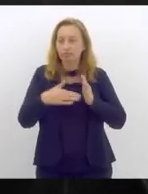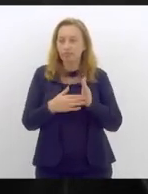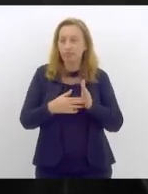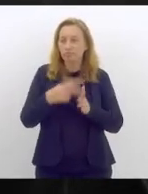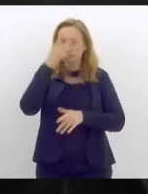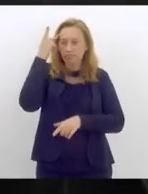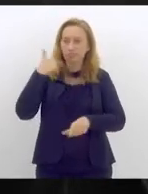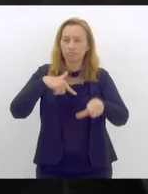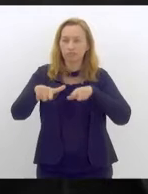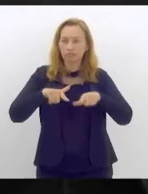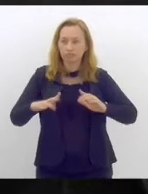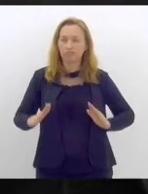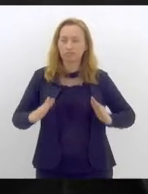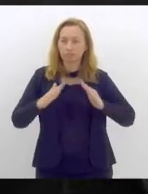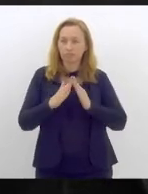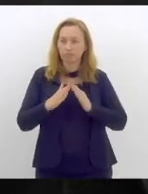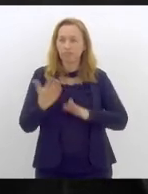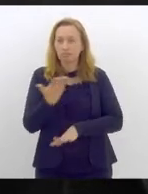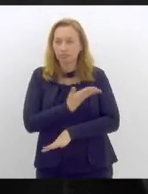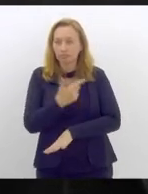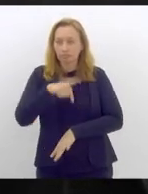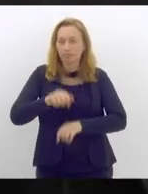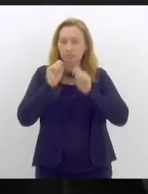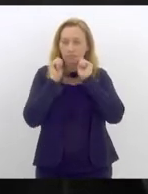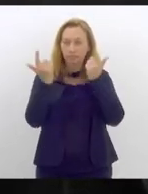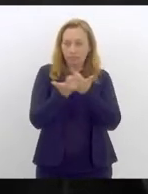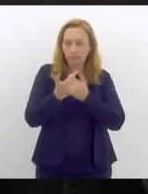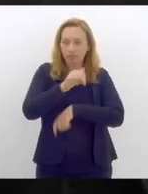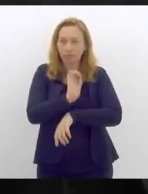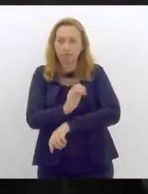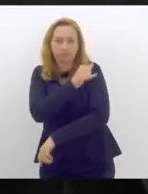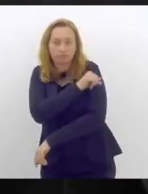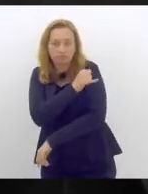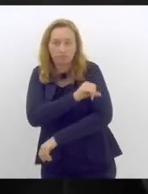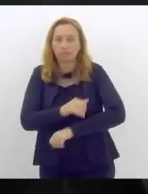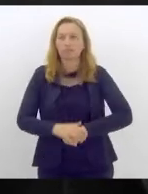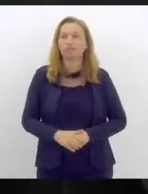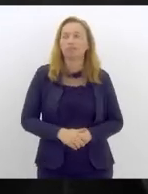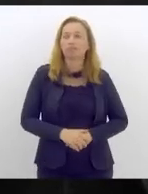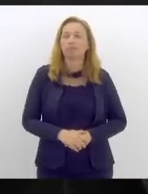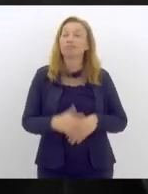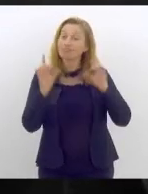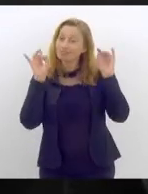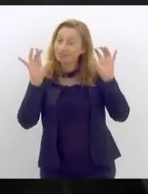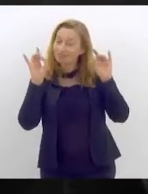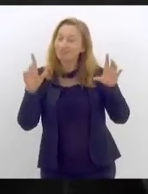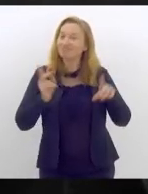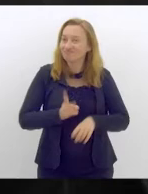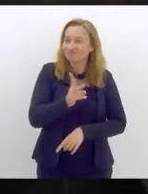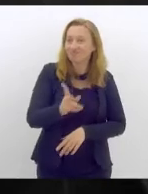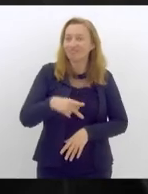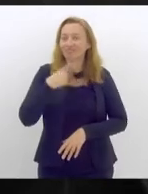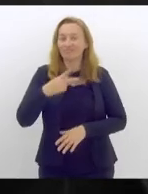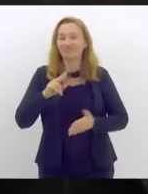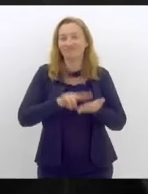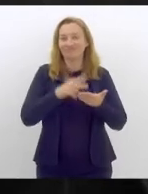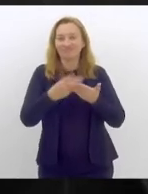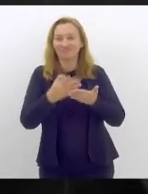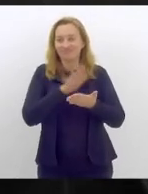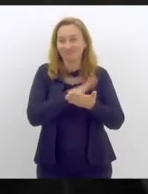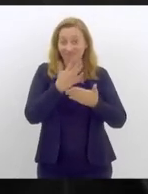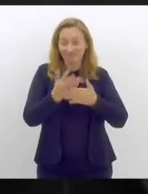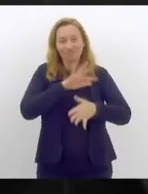trabalhadores colega daqui da Assembleia Legislativa do Estado do Rio de Janeiro uma menção especial como sempre faço a nossa intérprete